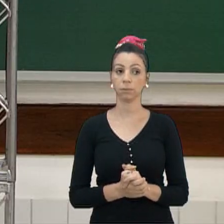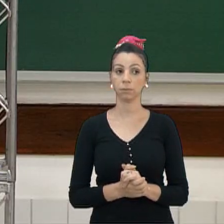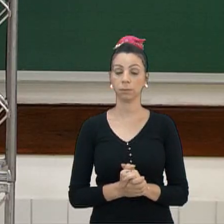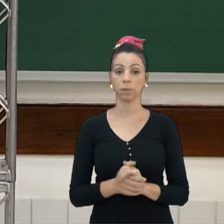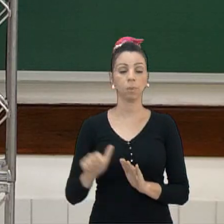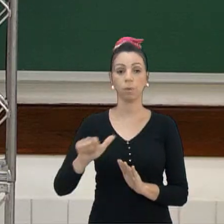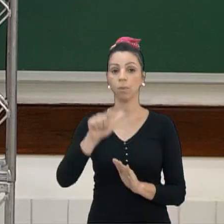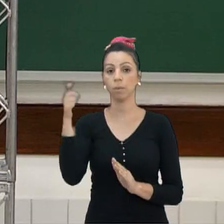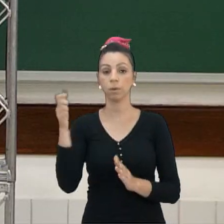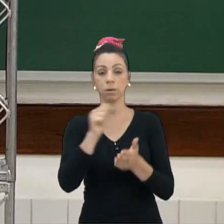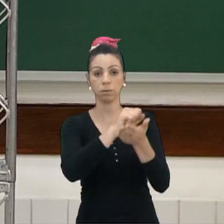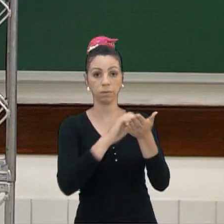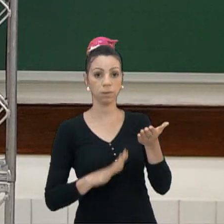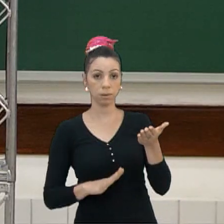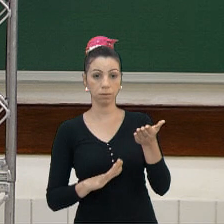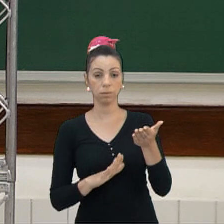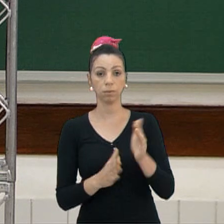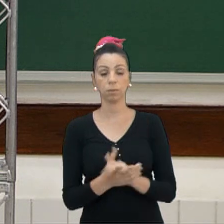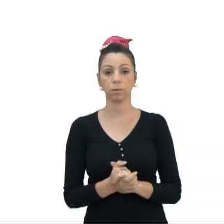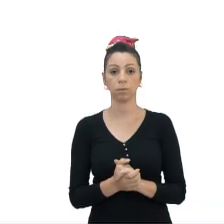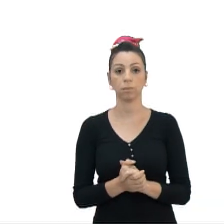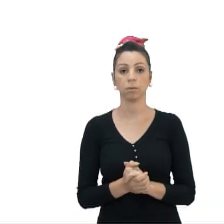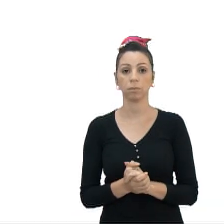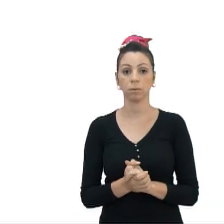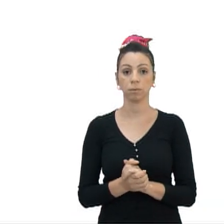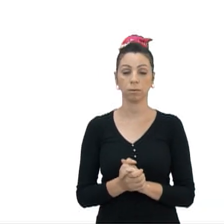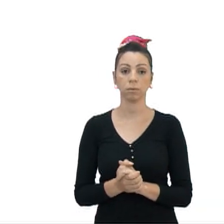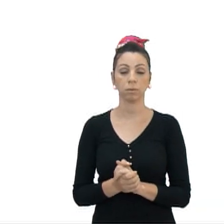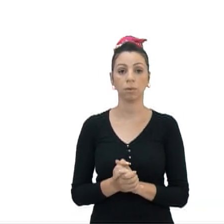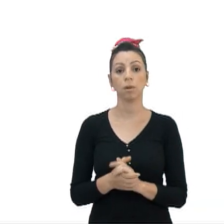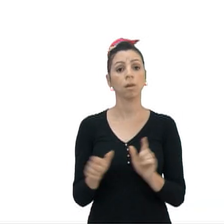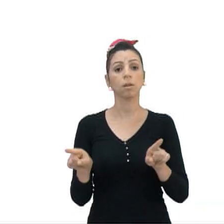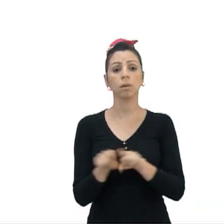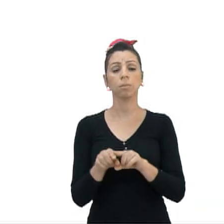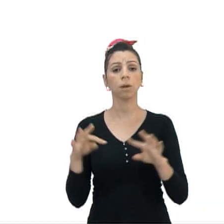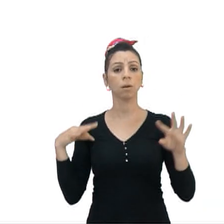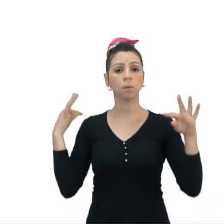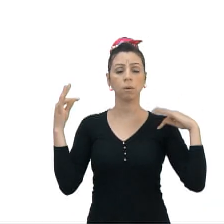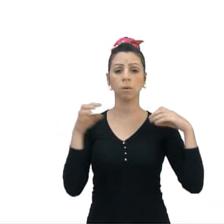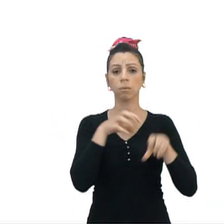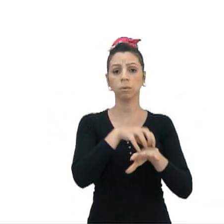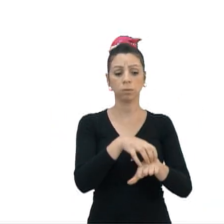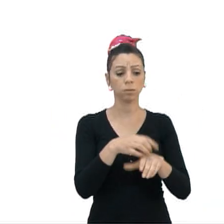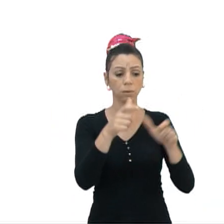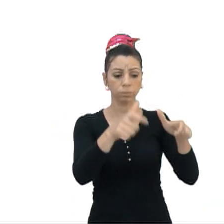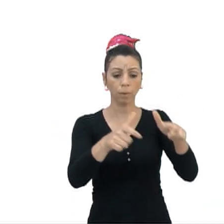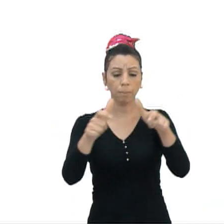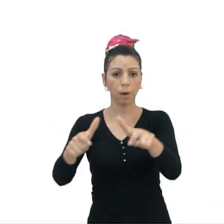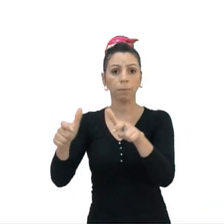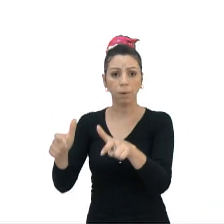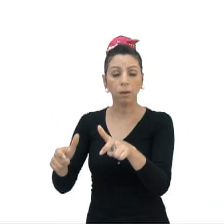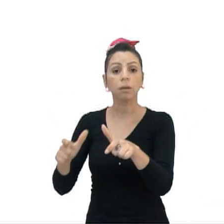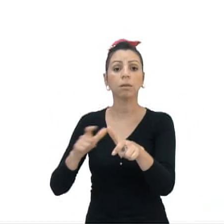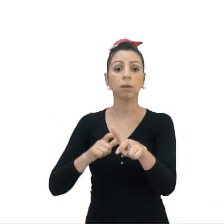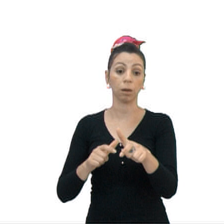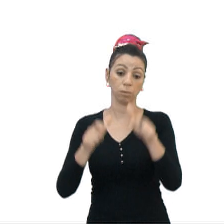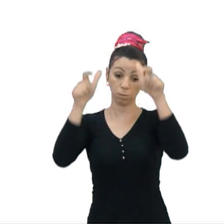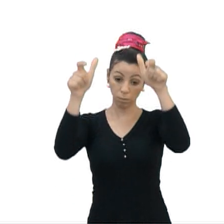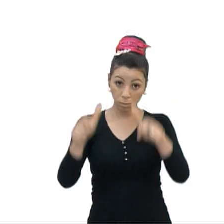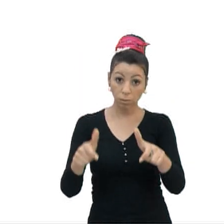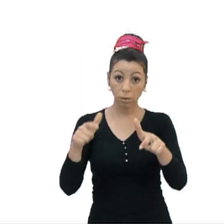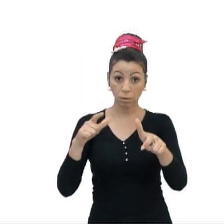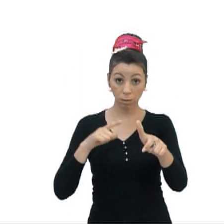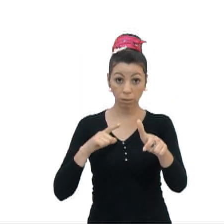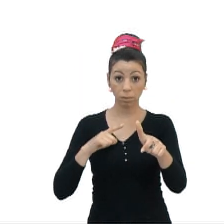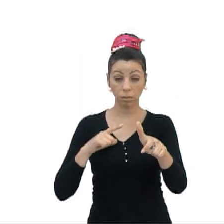mais uma atividade para vocês fazerem. Além dos pontos turísticos do local, então, nós temos um local, esse